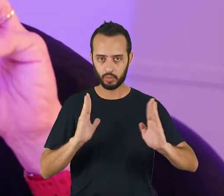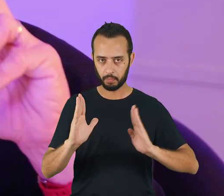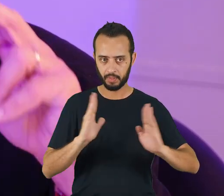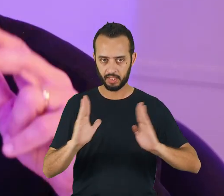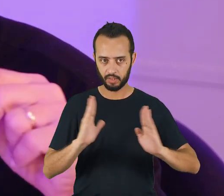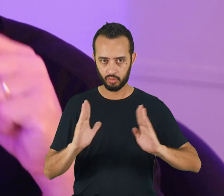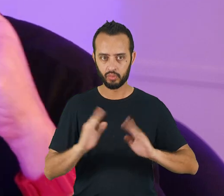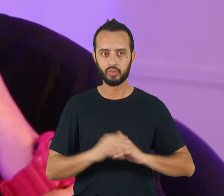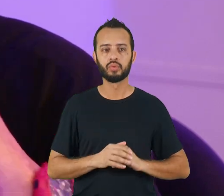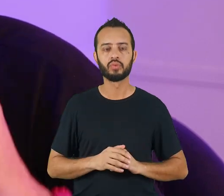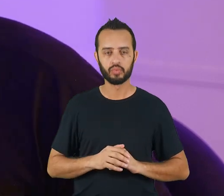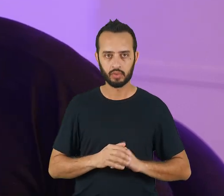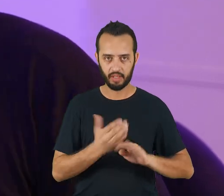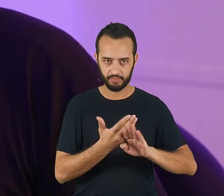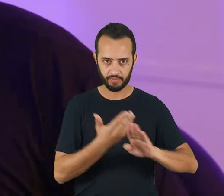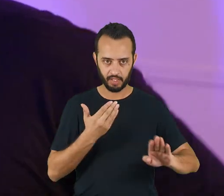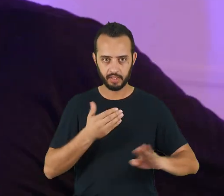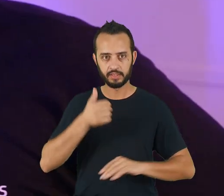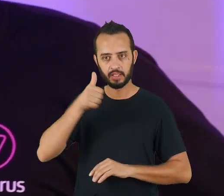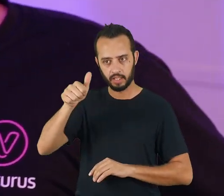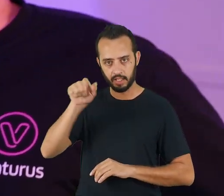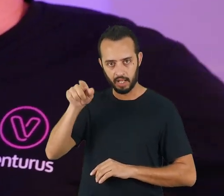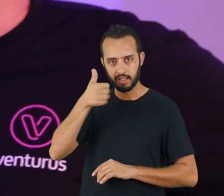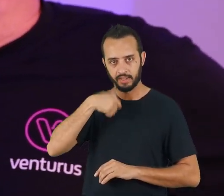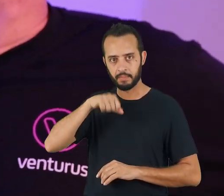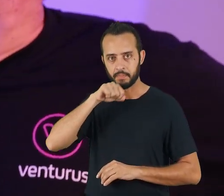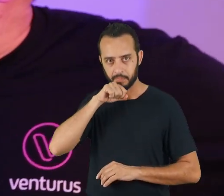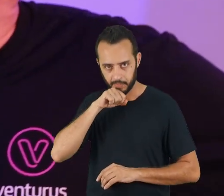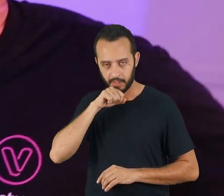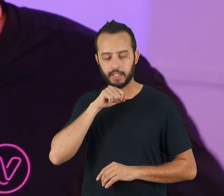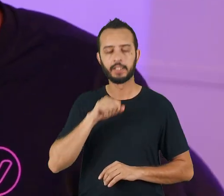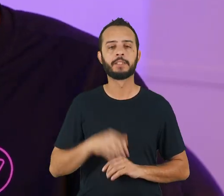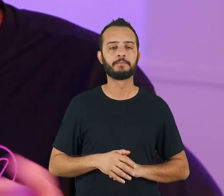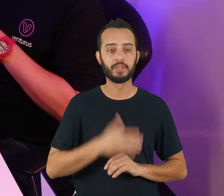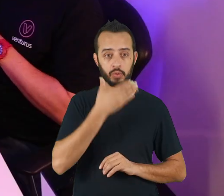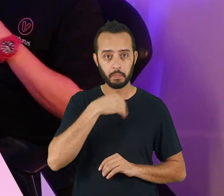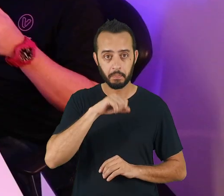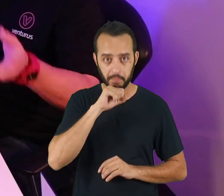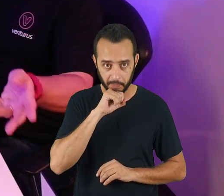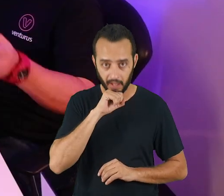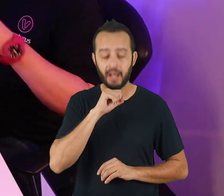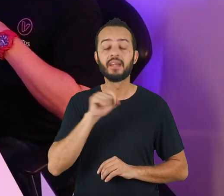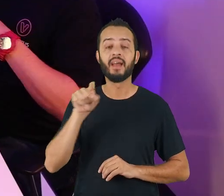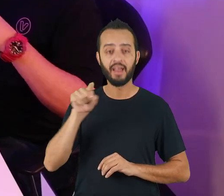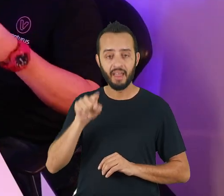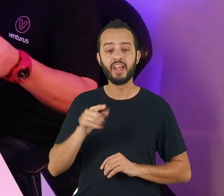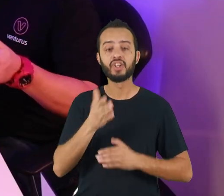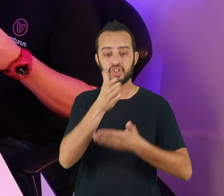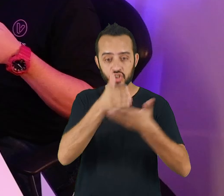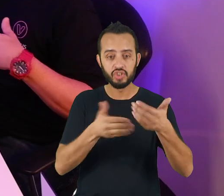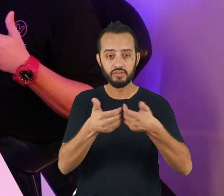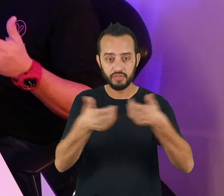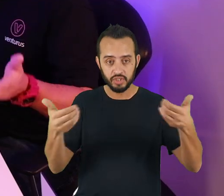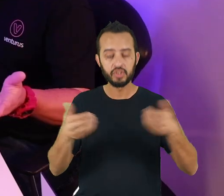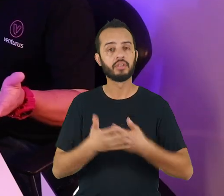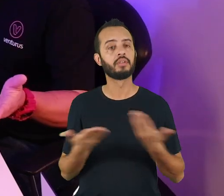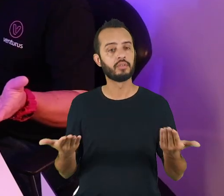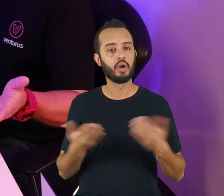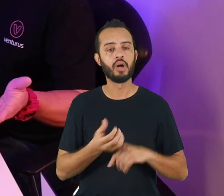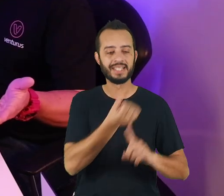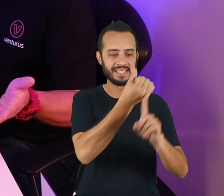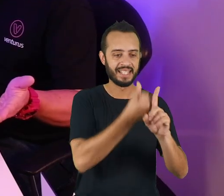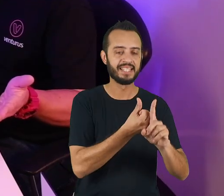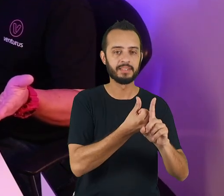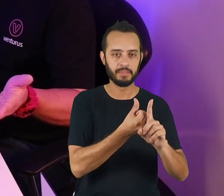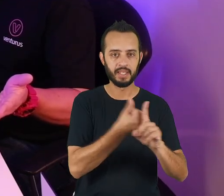licença do filho é compartilhada Line é um ano né é um ano que pode dividir entre homem e mulher então você pode escolher é tipo